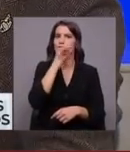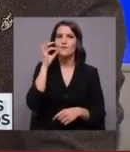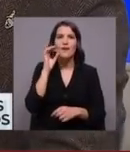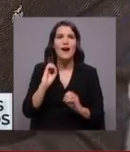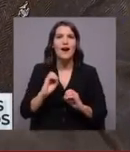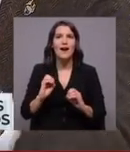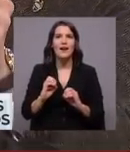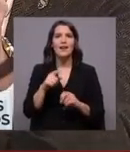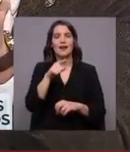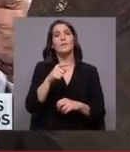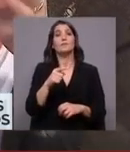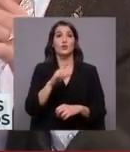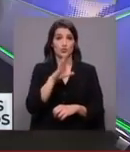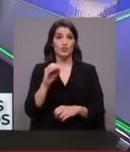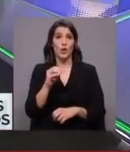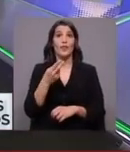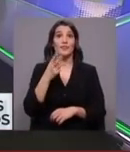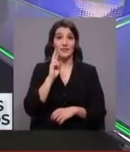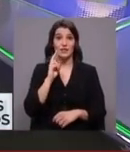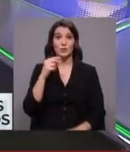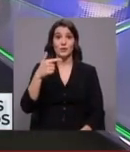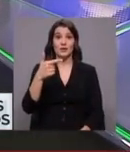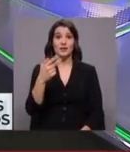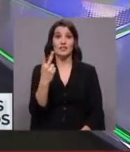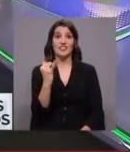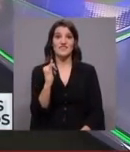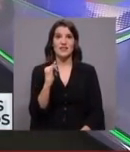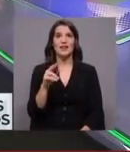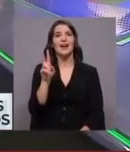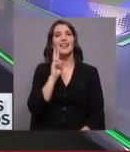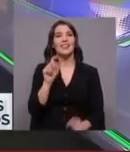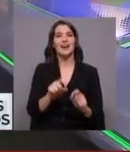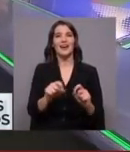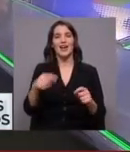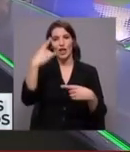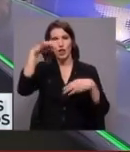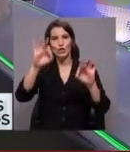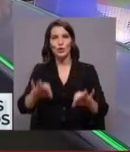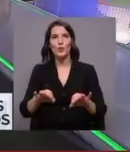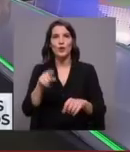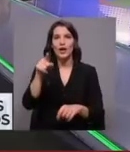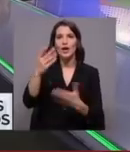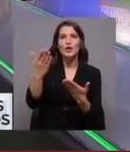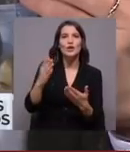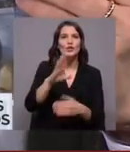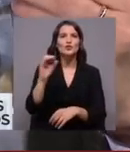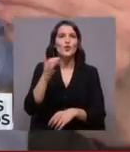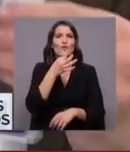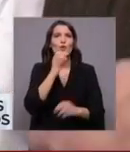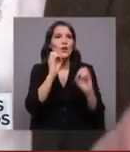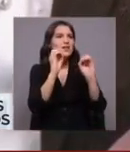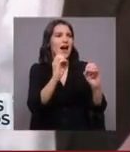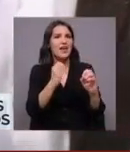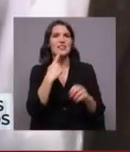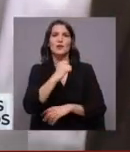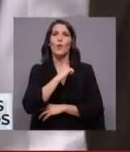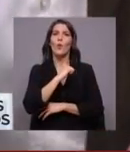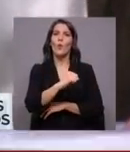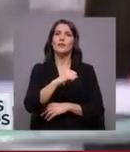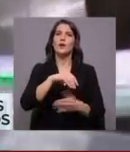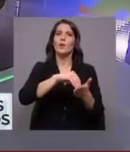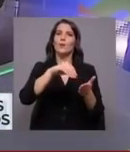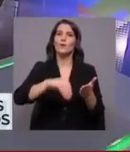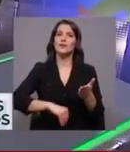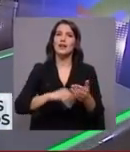que ligar ele era diretor na TVI e assistir a todas não ouvimos uma única palavra mulher não queria dizer que é com três